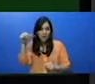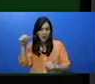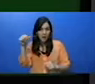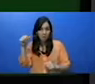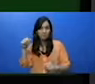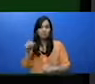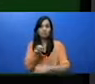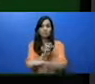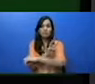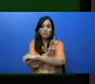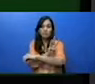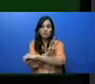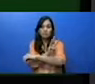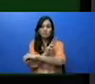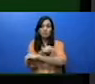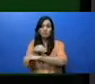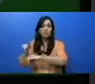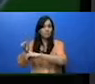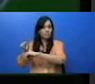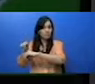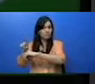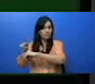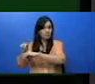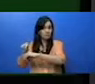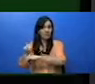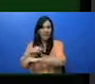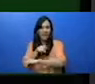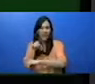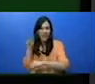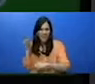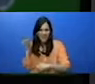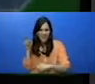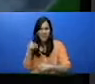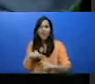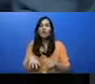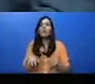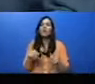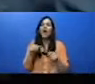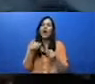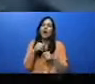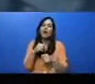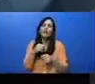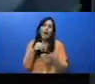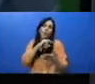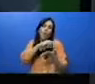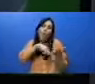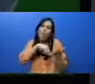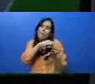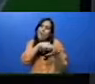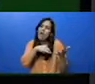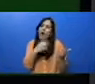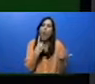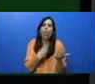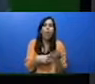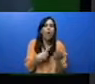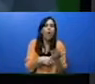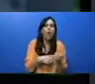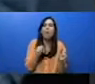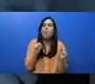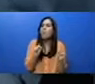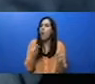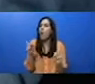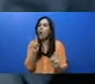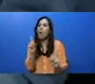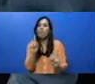vai ver se isso se é legal ou não você ter esse animal, que vai autorizar, vai ver se você tem